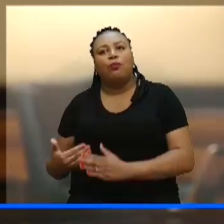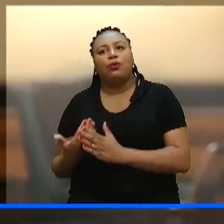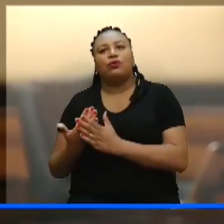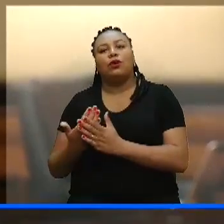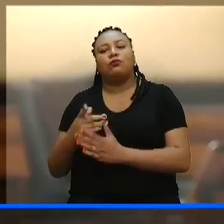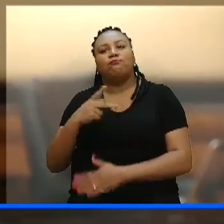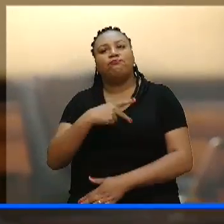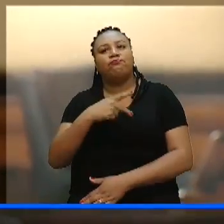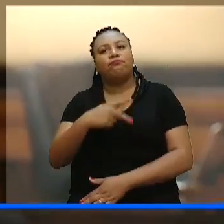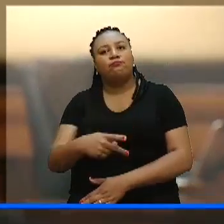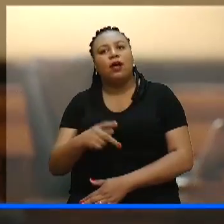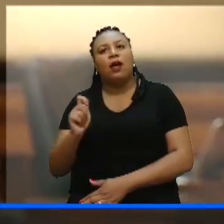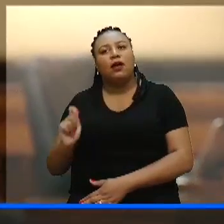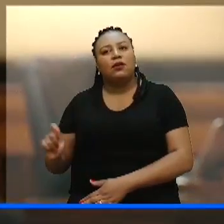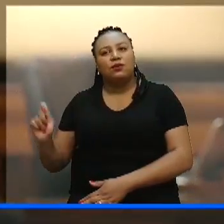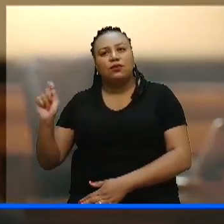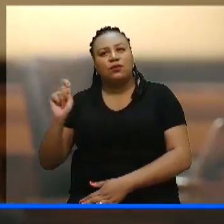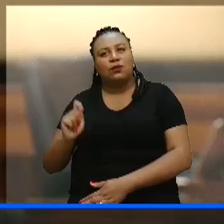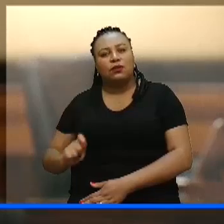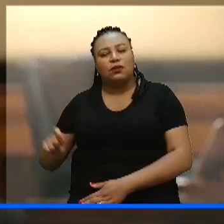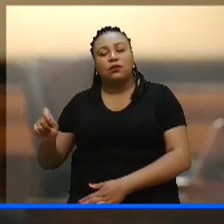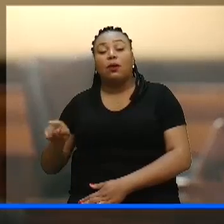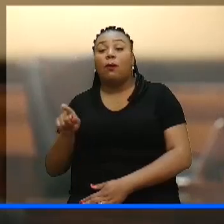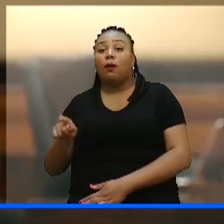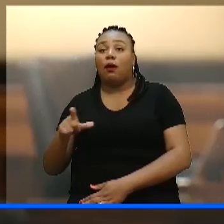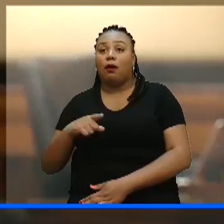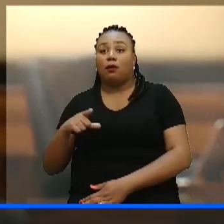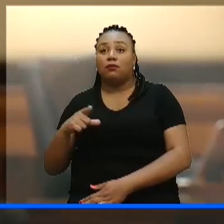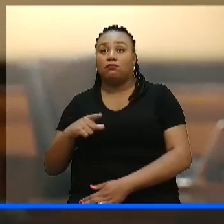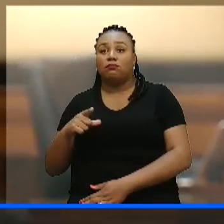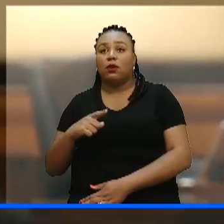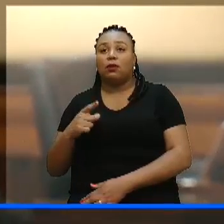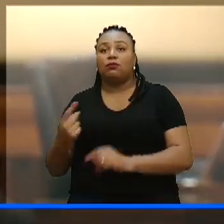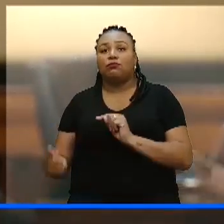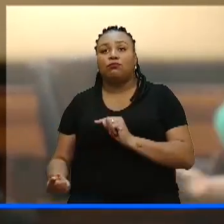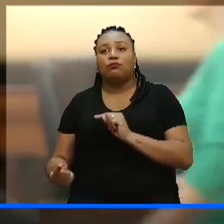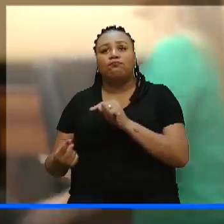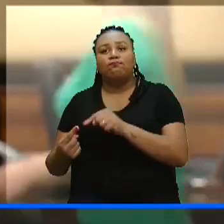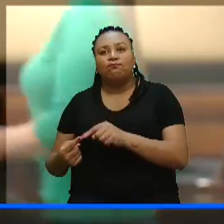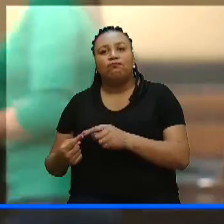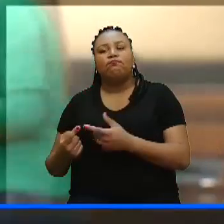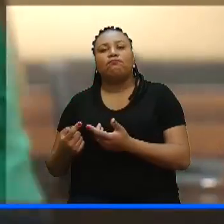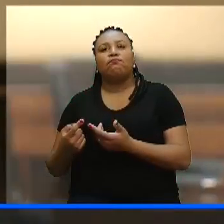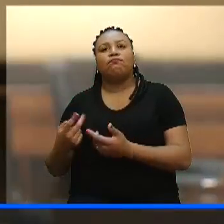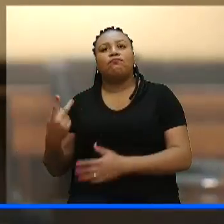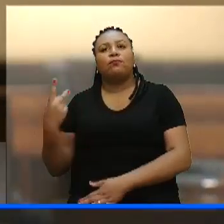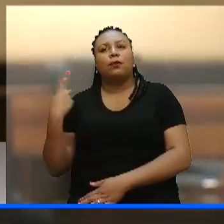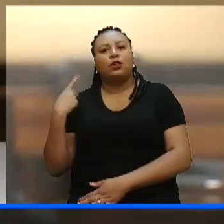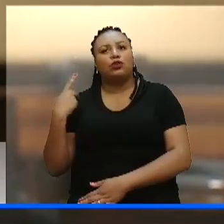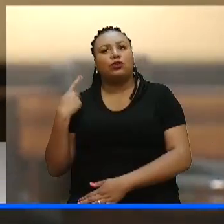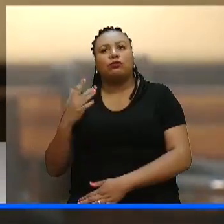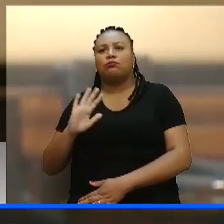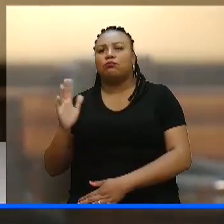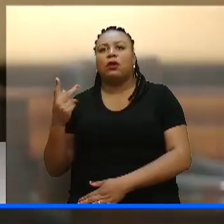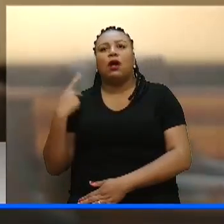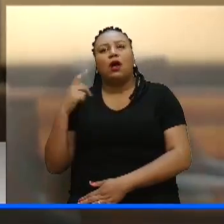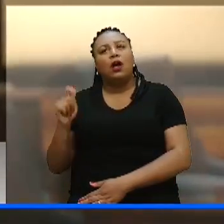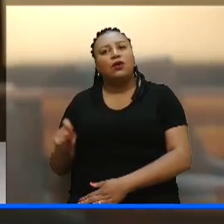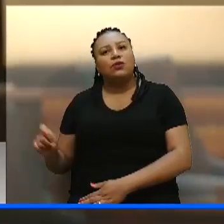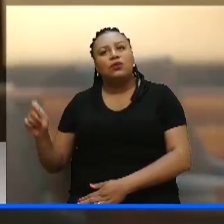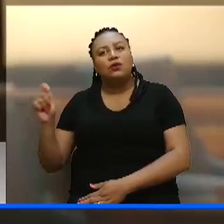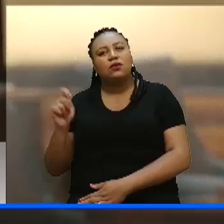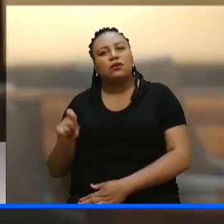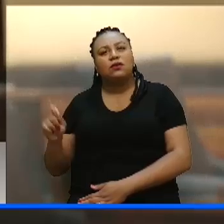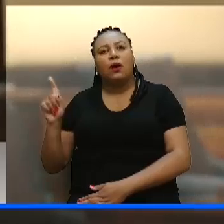presidir a nossa associação e ela que tem um caráter assim é suprapartidário uma associação que é